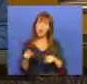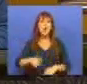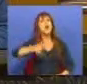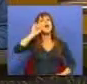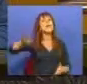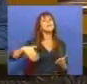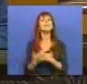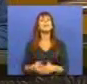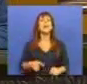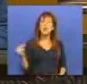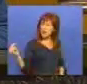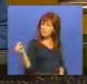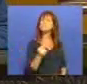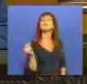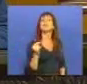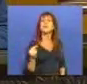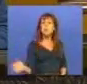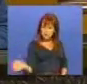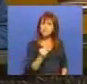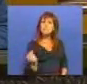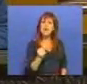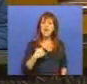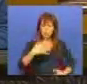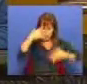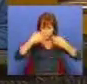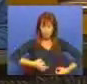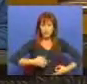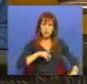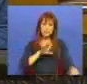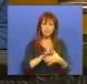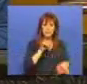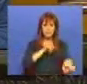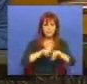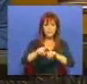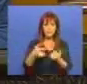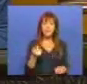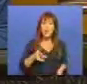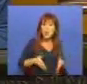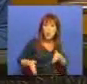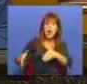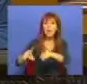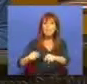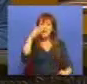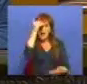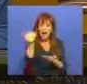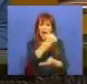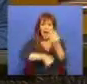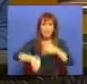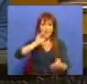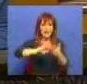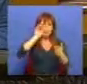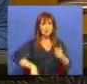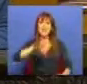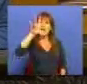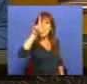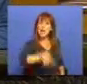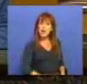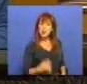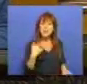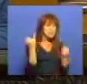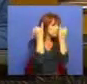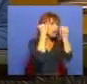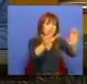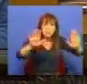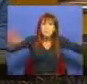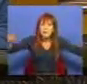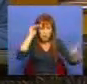garantia mínima de seriedade na política. O caminho de referendar o Tratado de Lisboa,